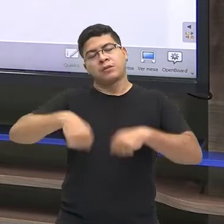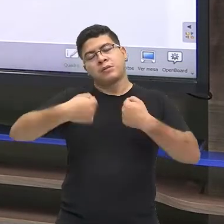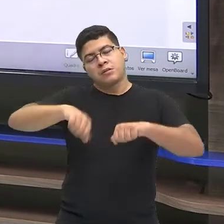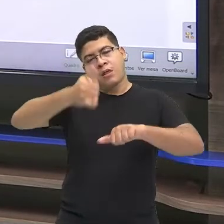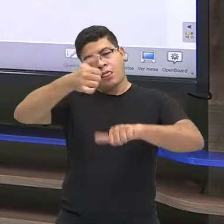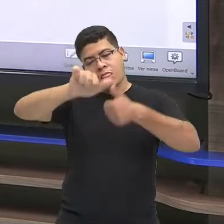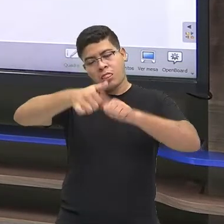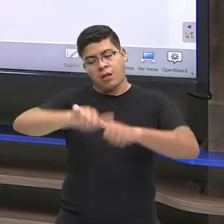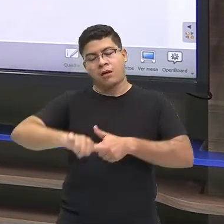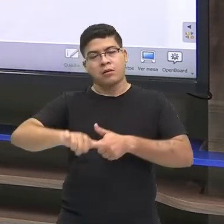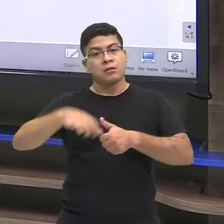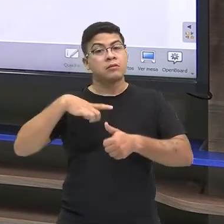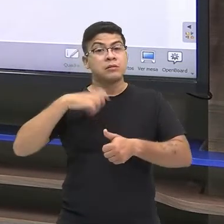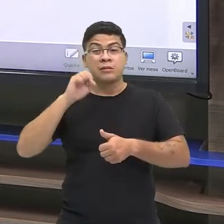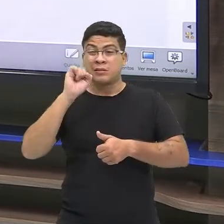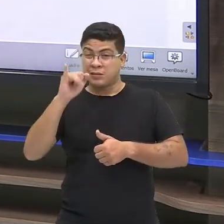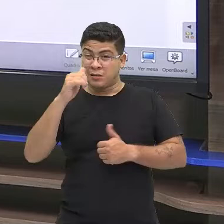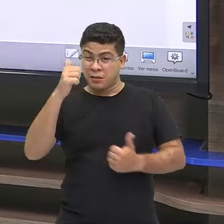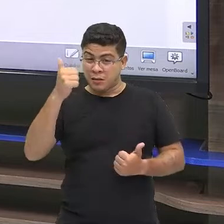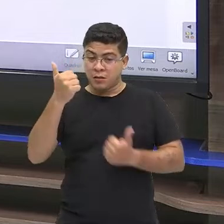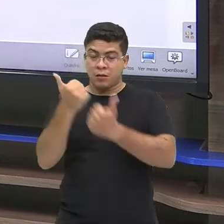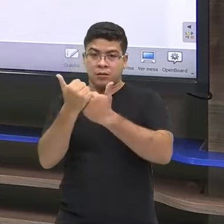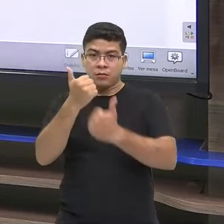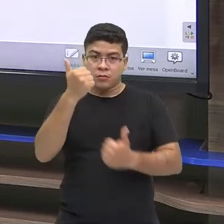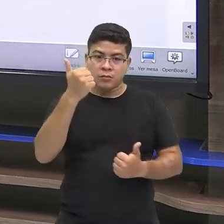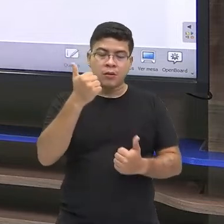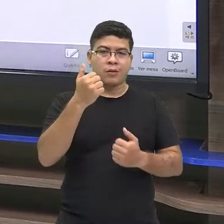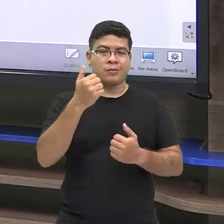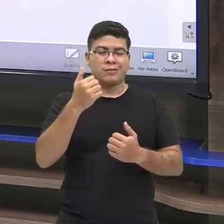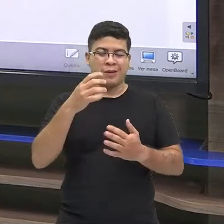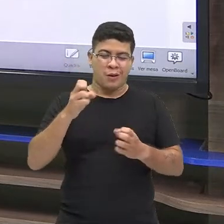se ocorreu a substituição